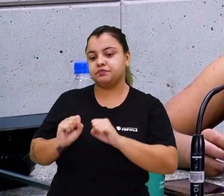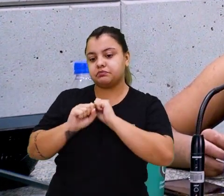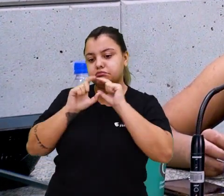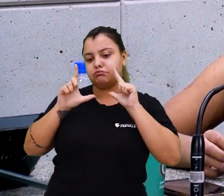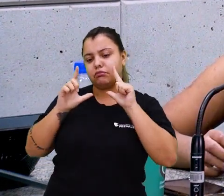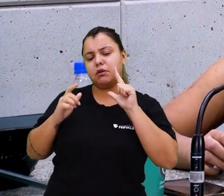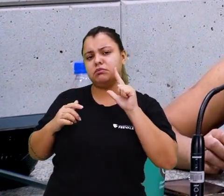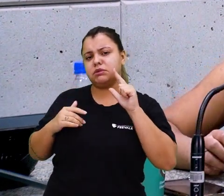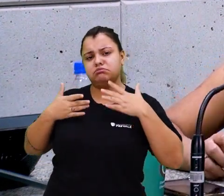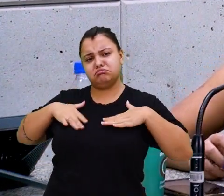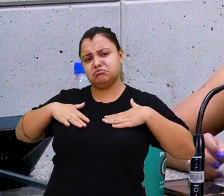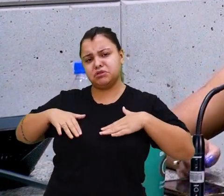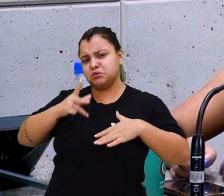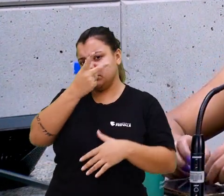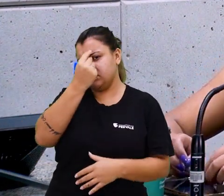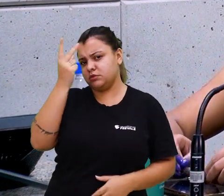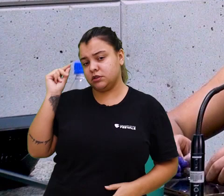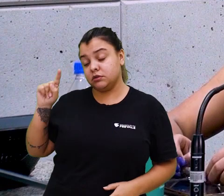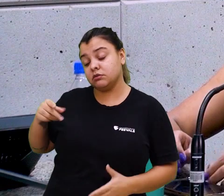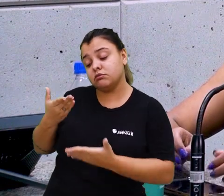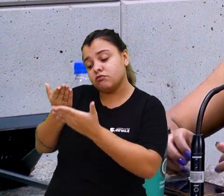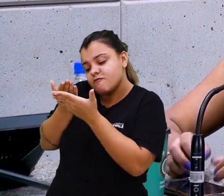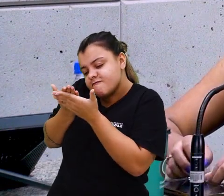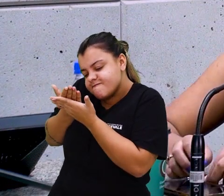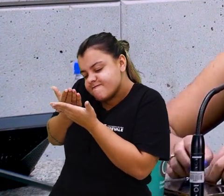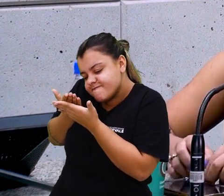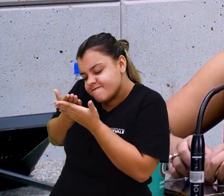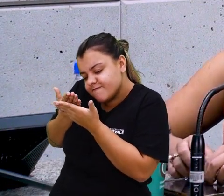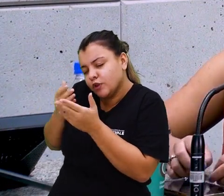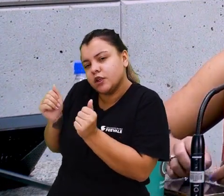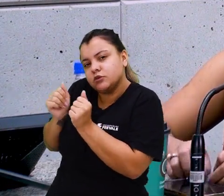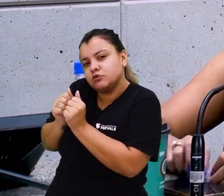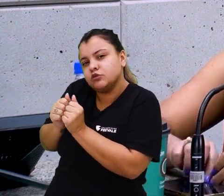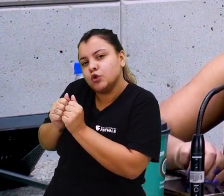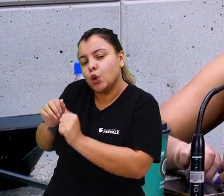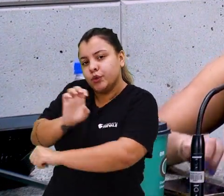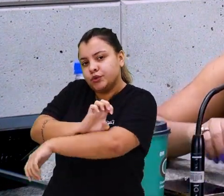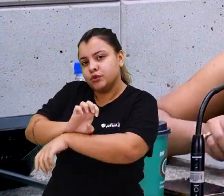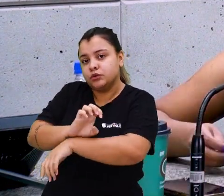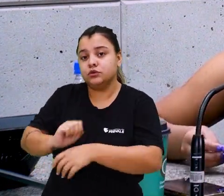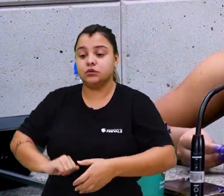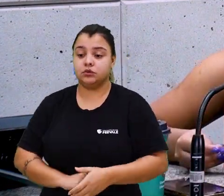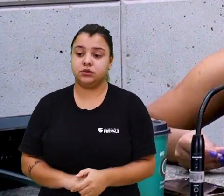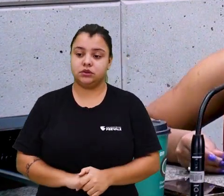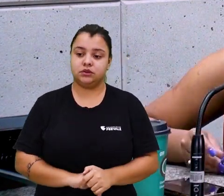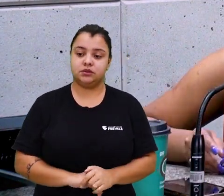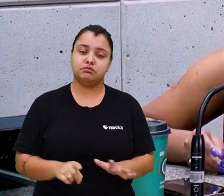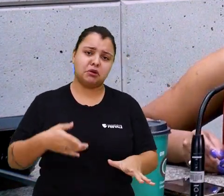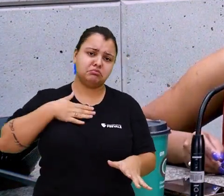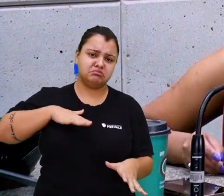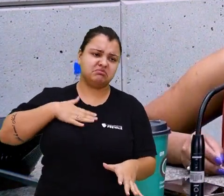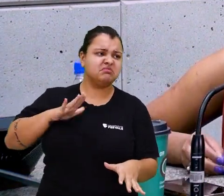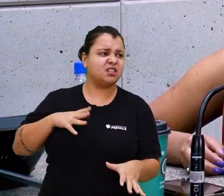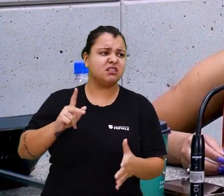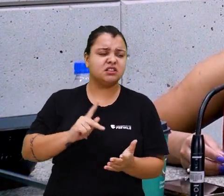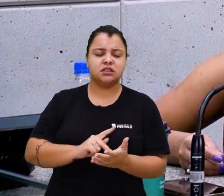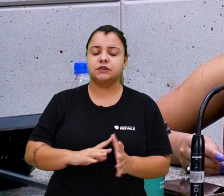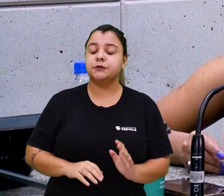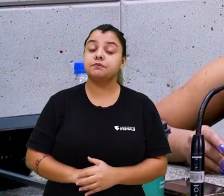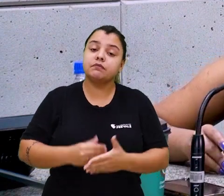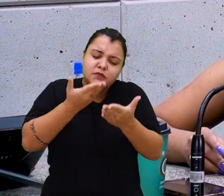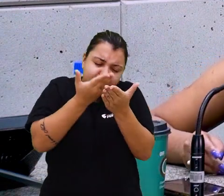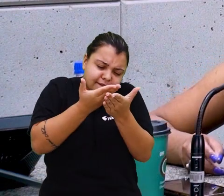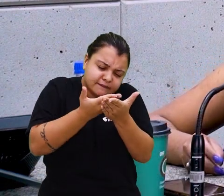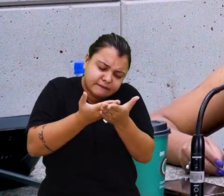bem tranquilinho na prefeitura aí ficava estudando no estágio tranquilin PR ele né tranquilinho era um setor super tranquilo na prefeitura e ficava